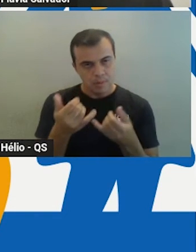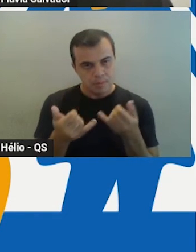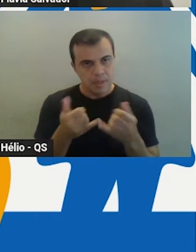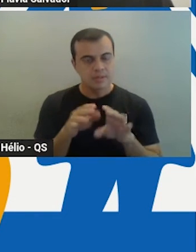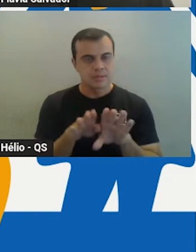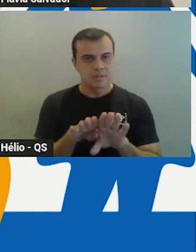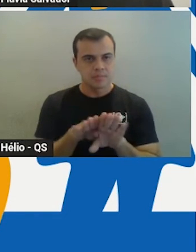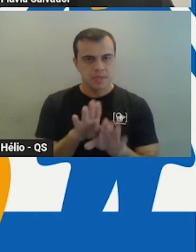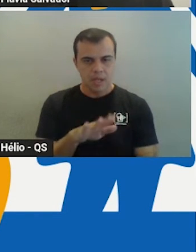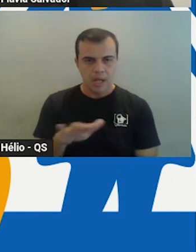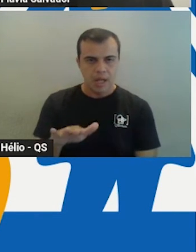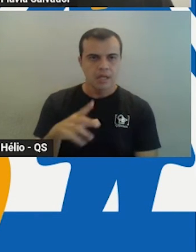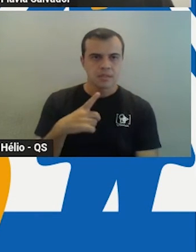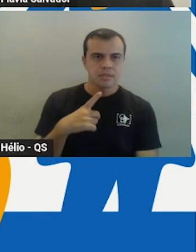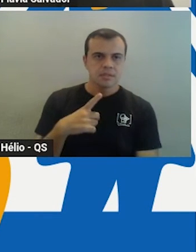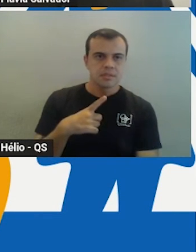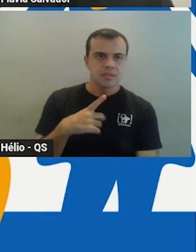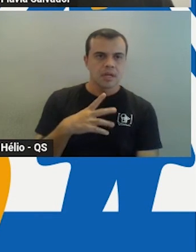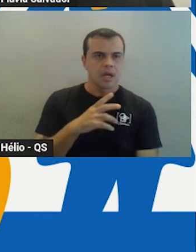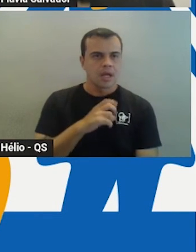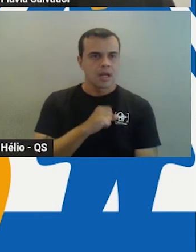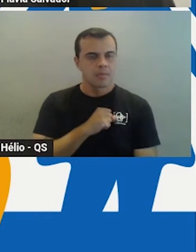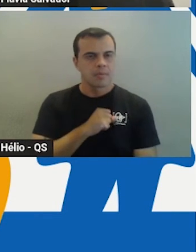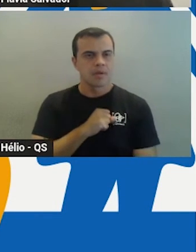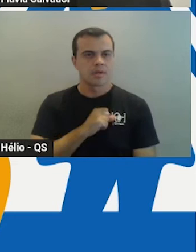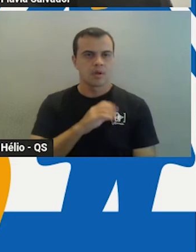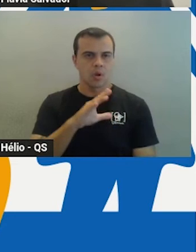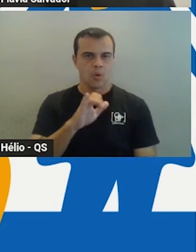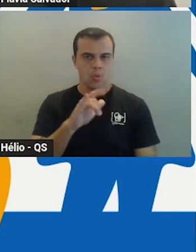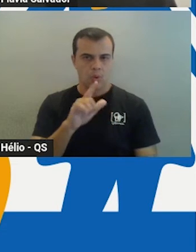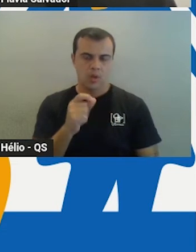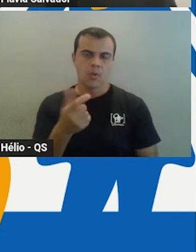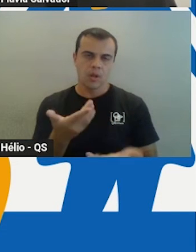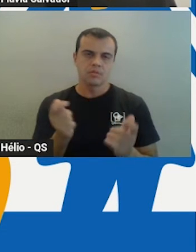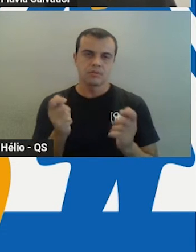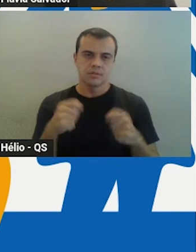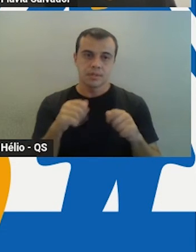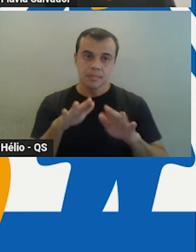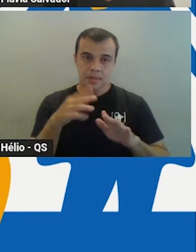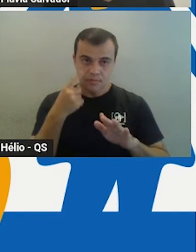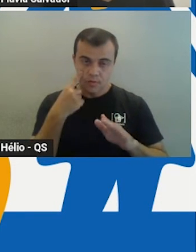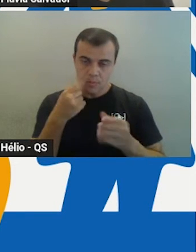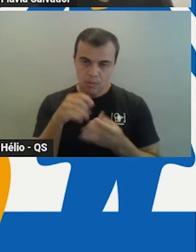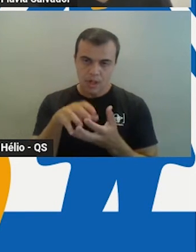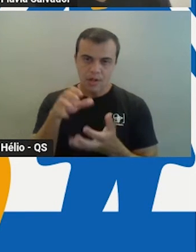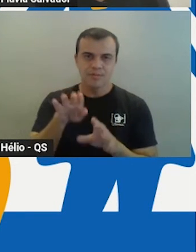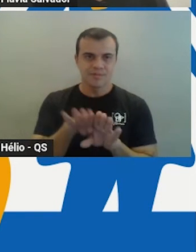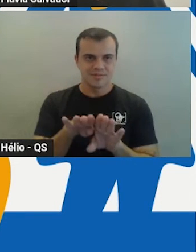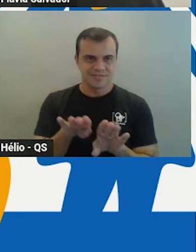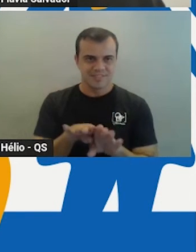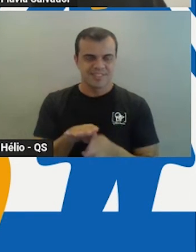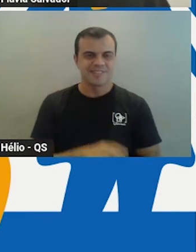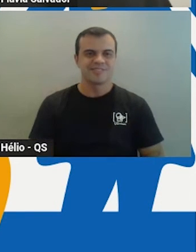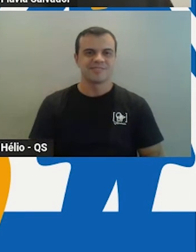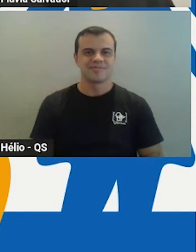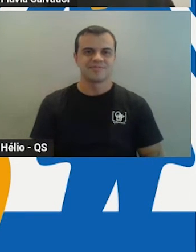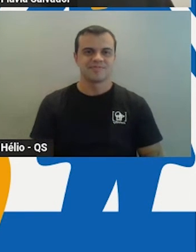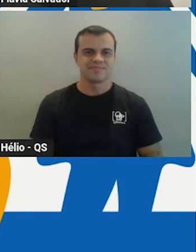para criança pequena, porque criança adora o tal do coelho sai da toca. Mas eu já vi muito adulto jogando também.